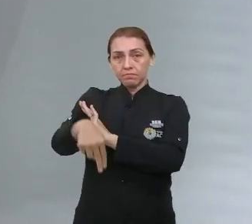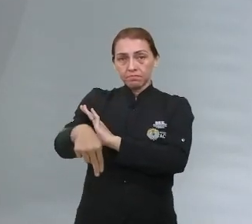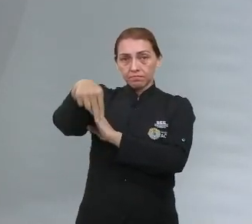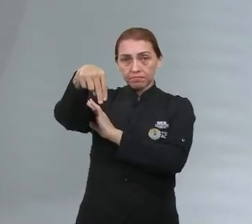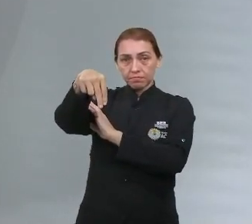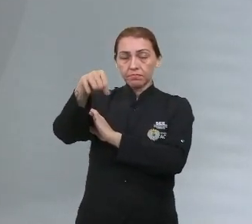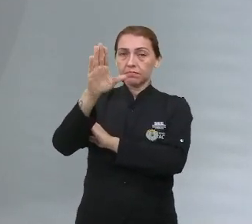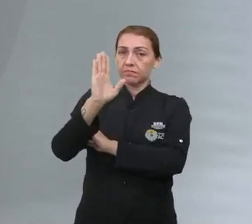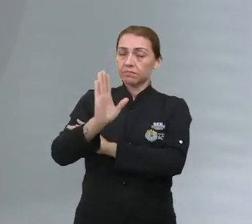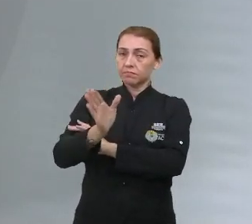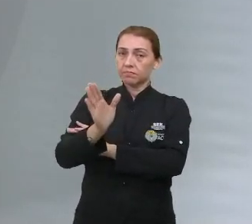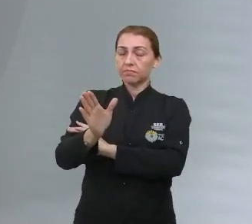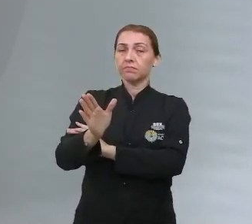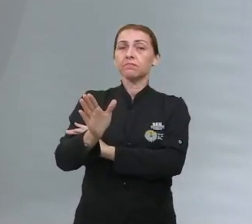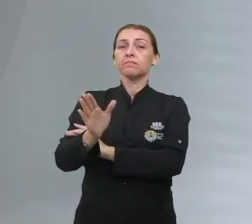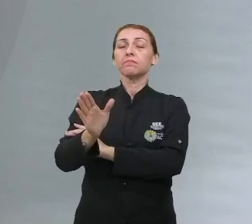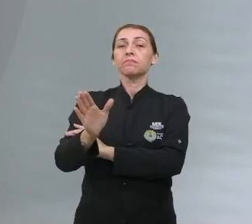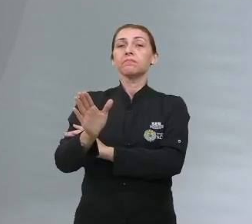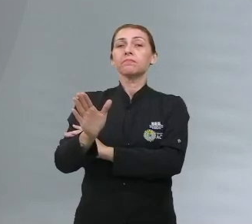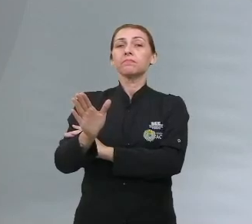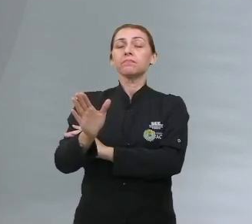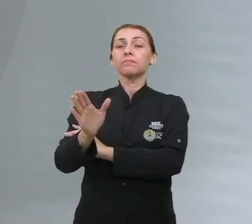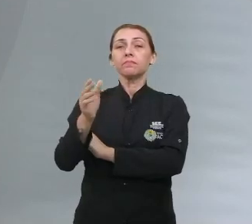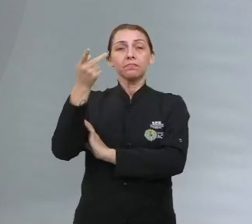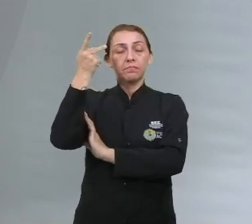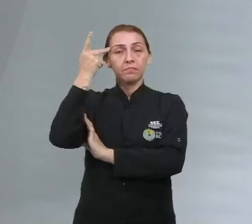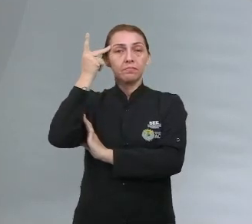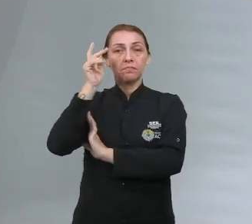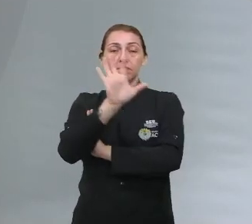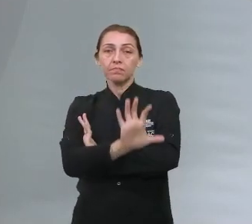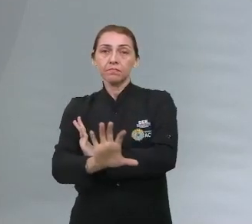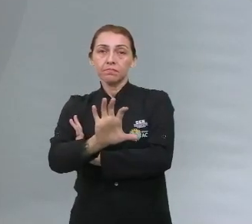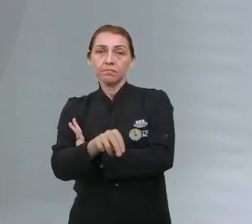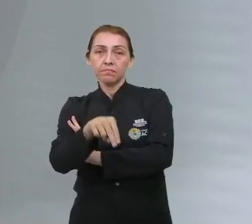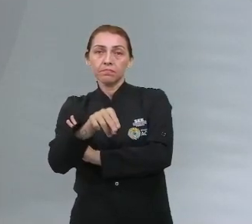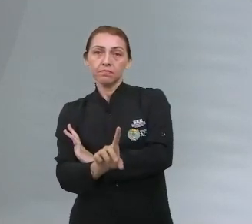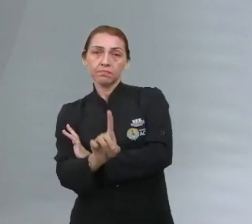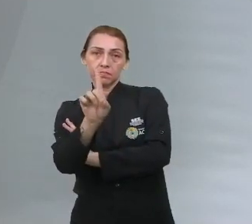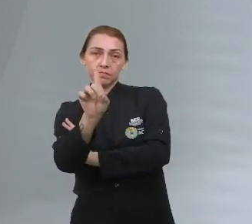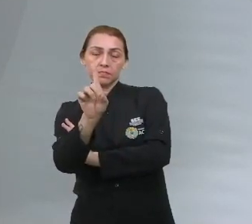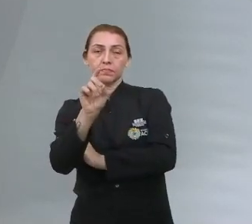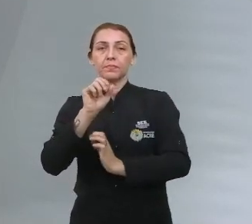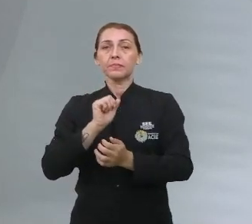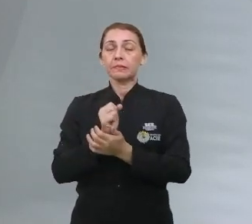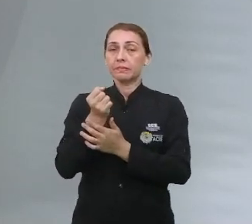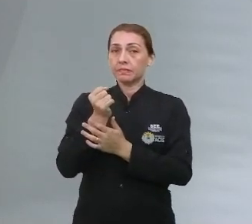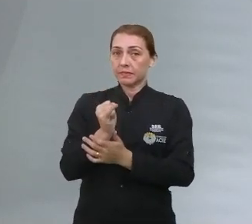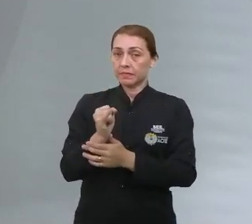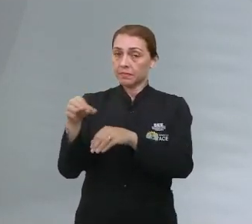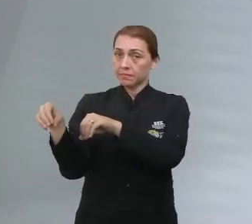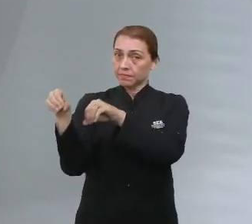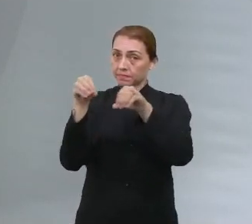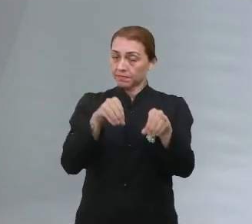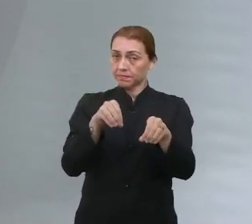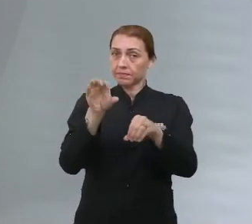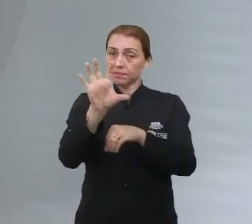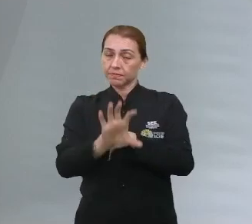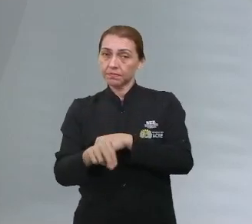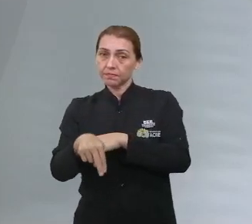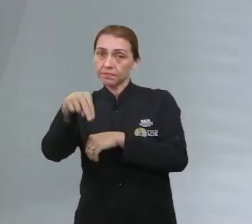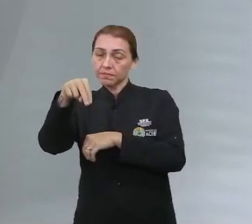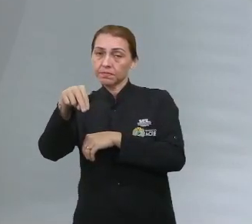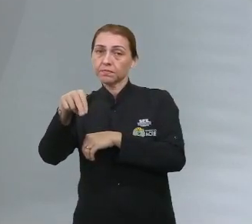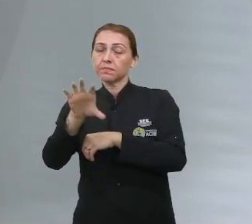norte. Já a cidade de São Paulo, capital, está localizada na região sudeste. Se eu migro da região norte